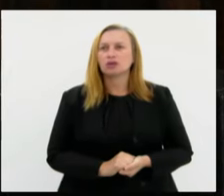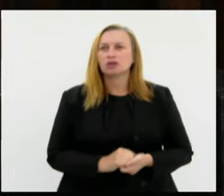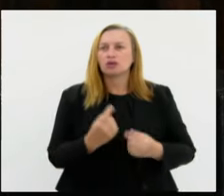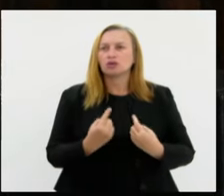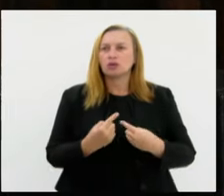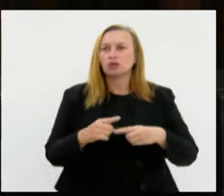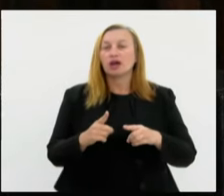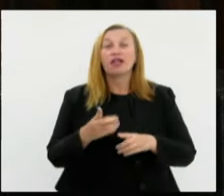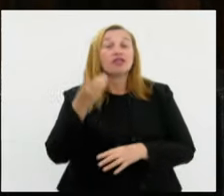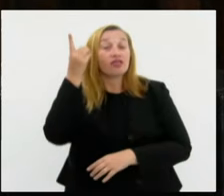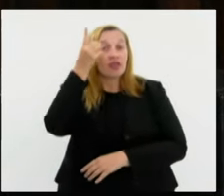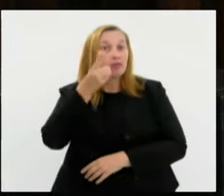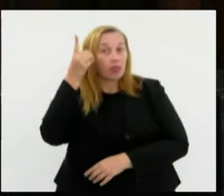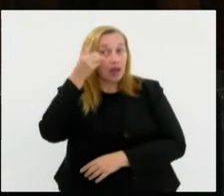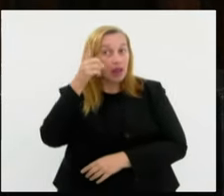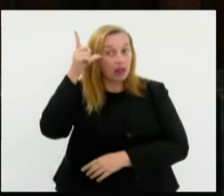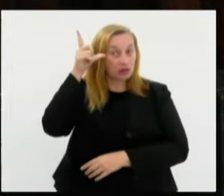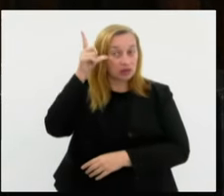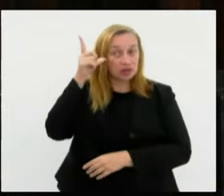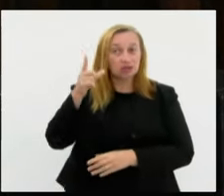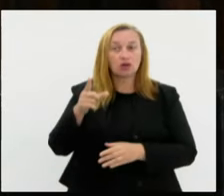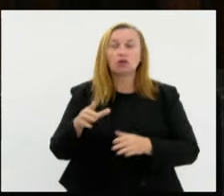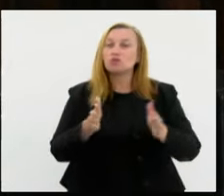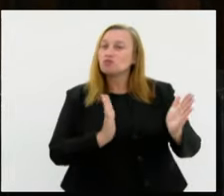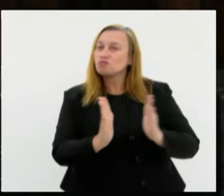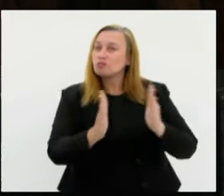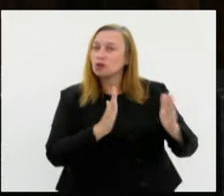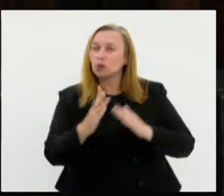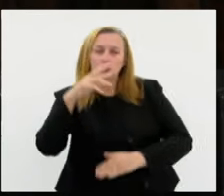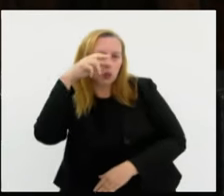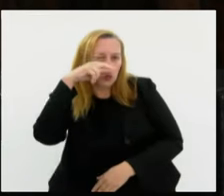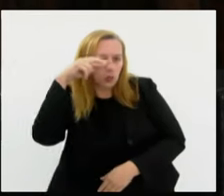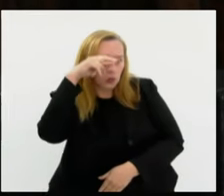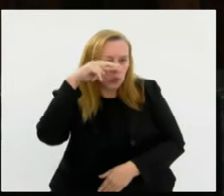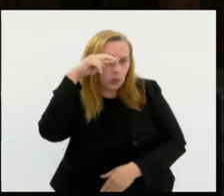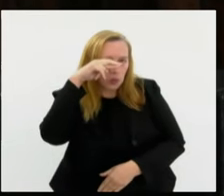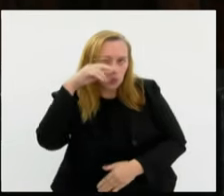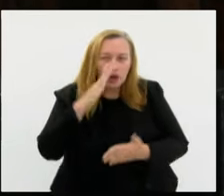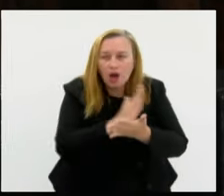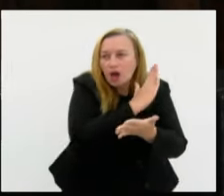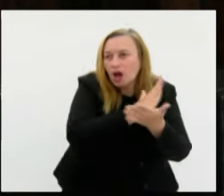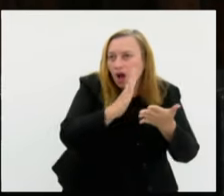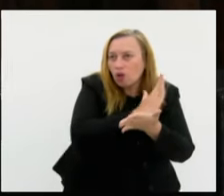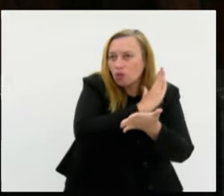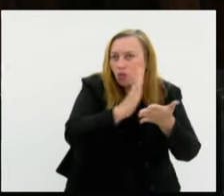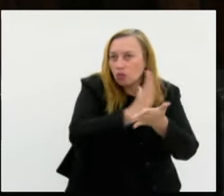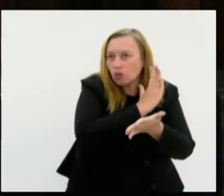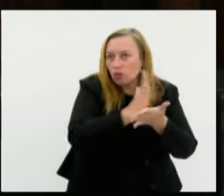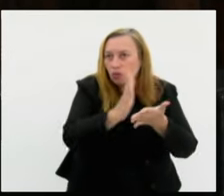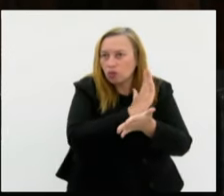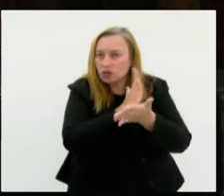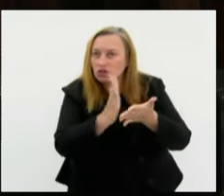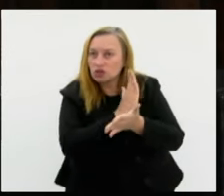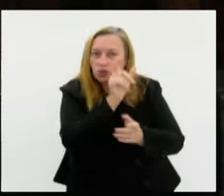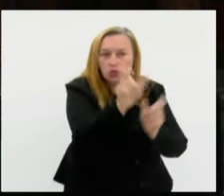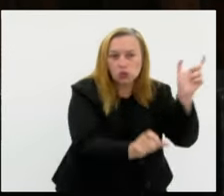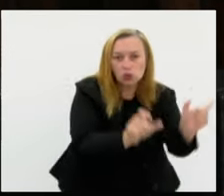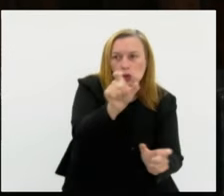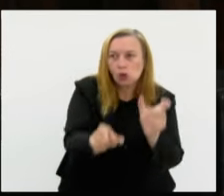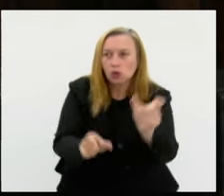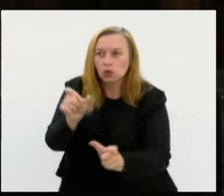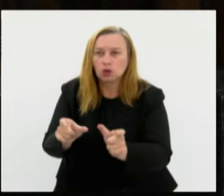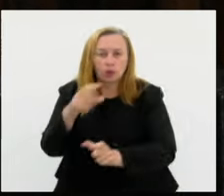Lucinha, que, durante a investigação, foram alguns elementos ali trazidos à investigação